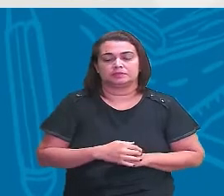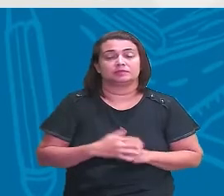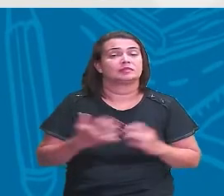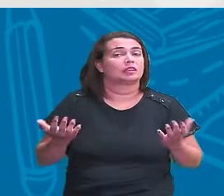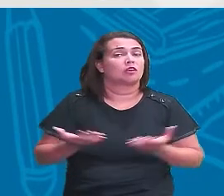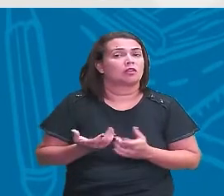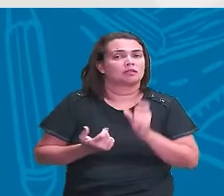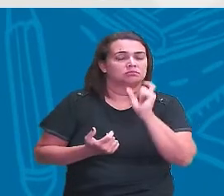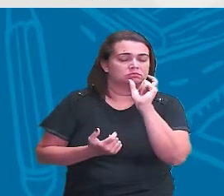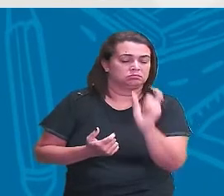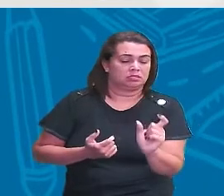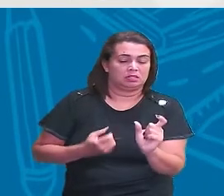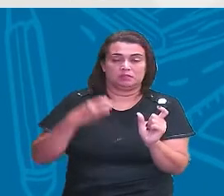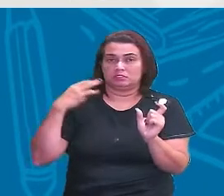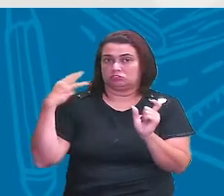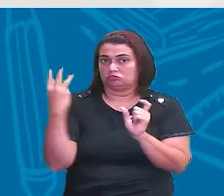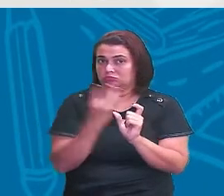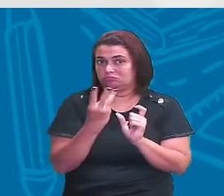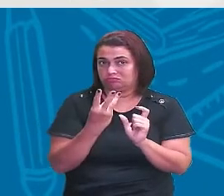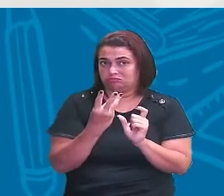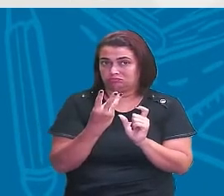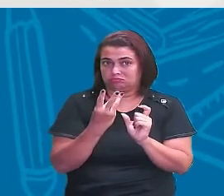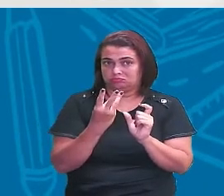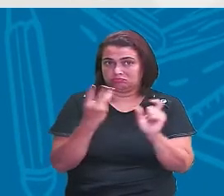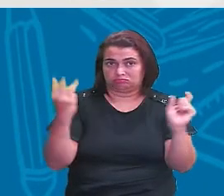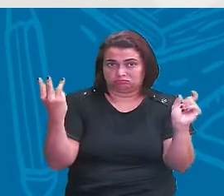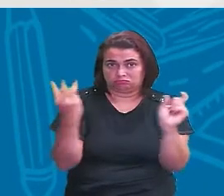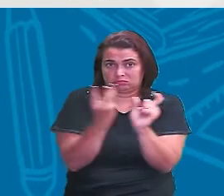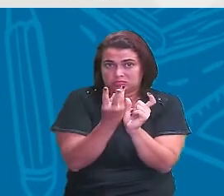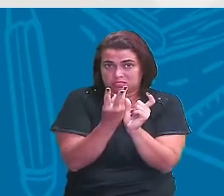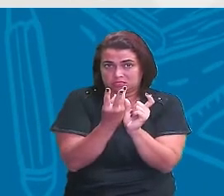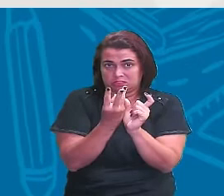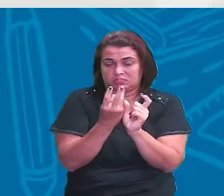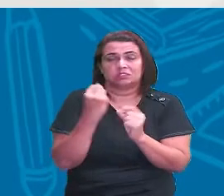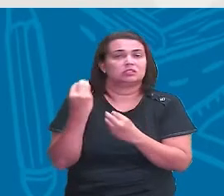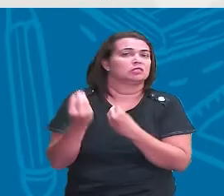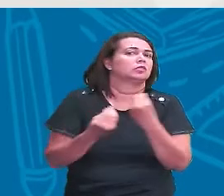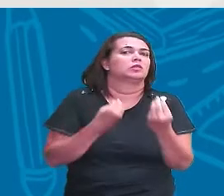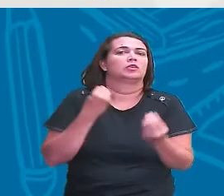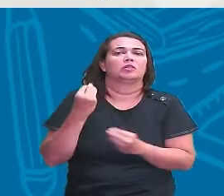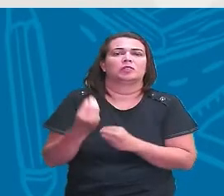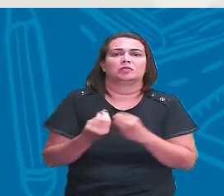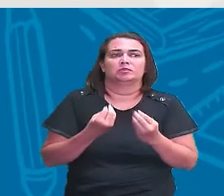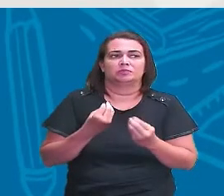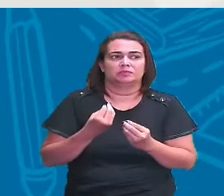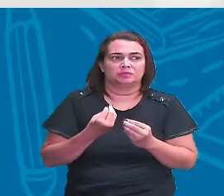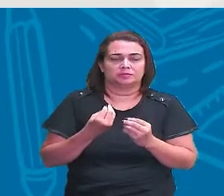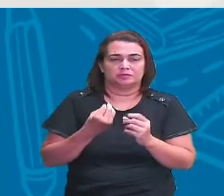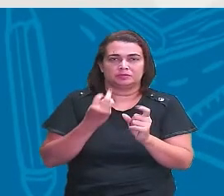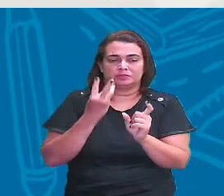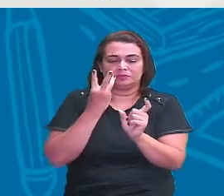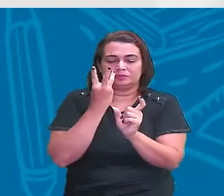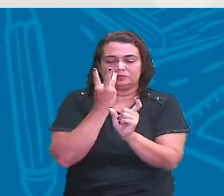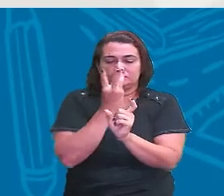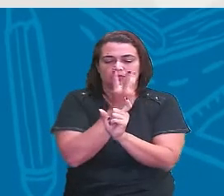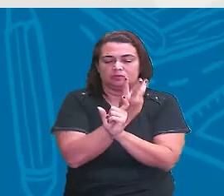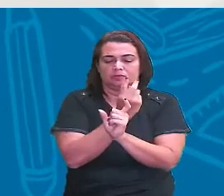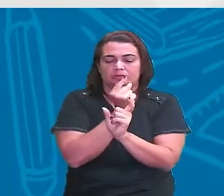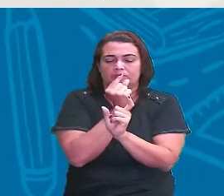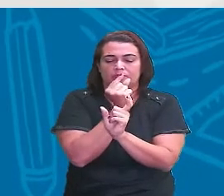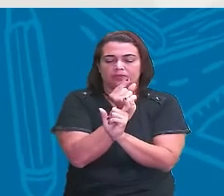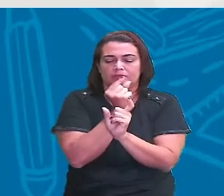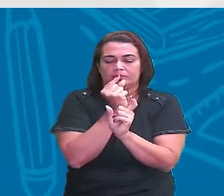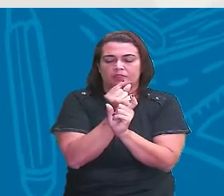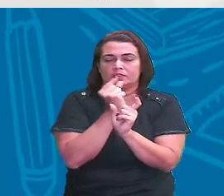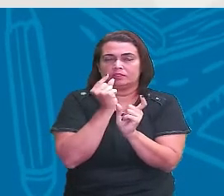As palavras trissílabas são aquelas de 3 sílabas que eu falei para vocês lá no comecinho do